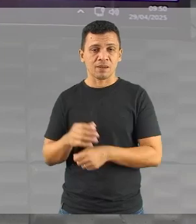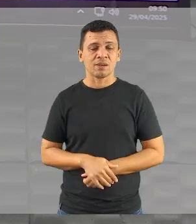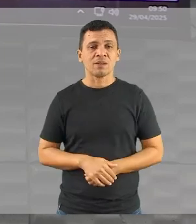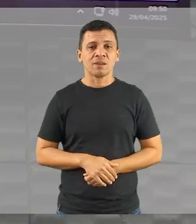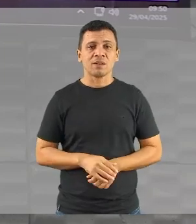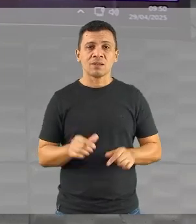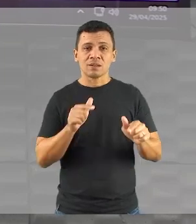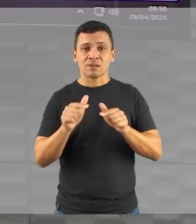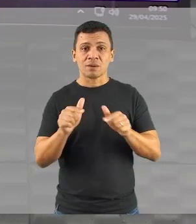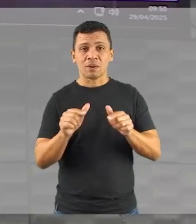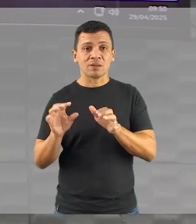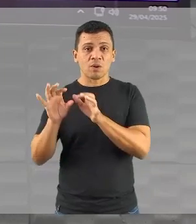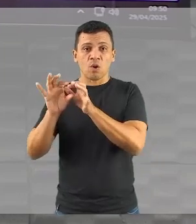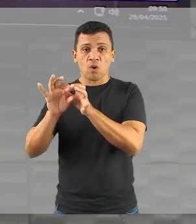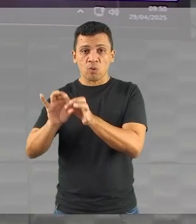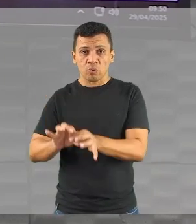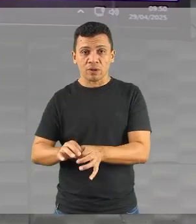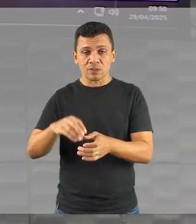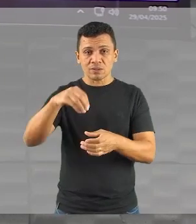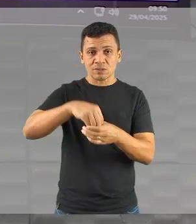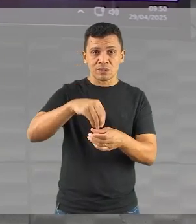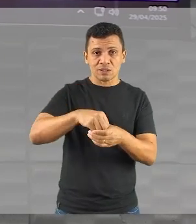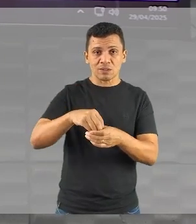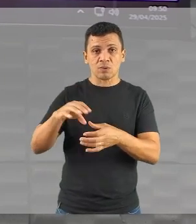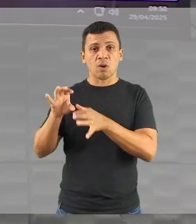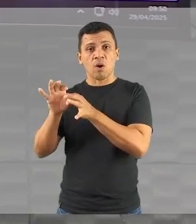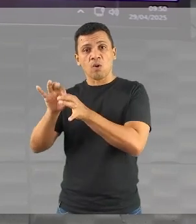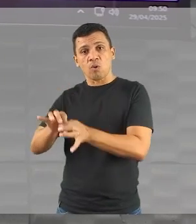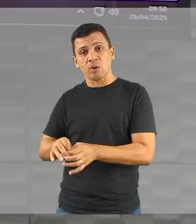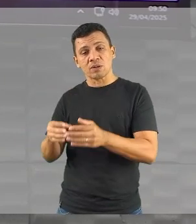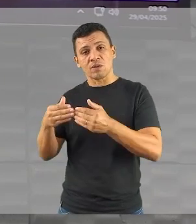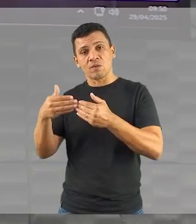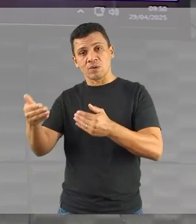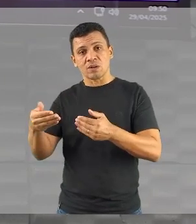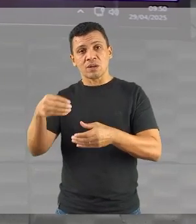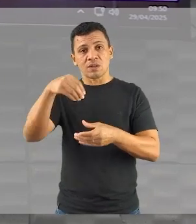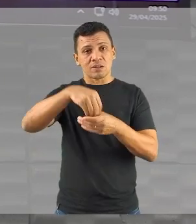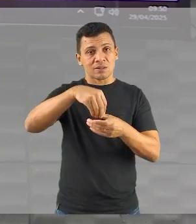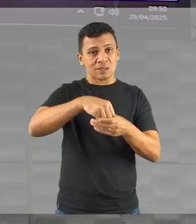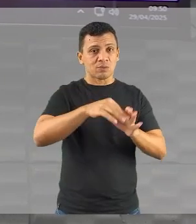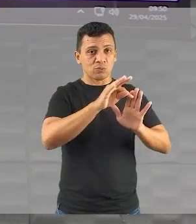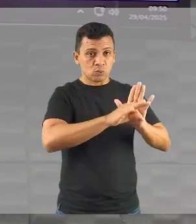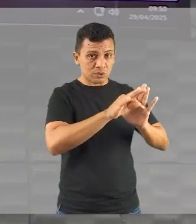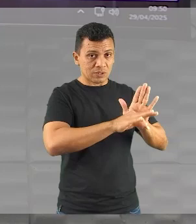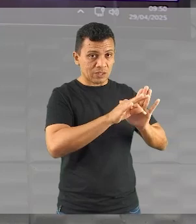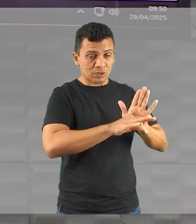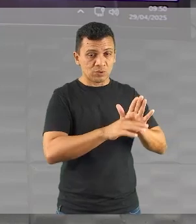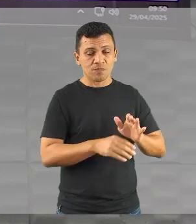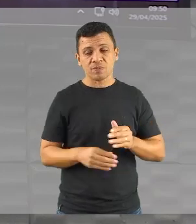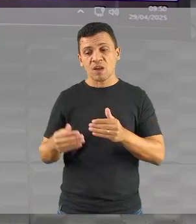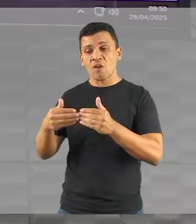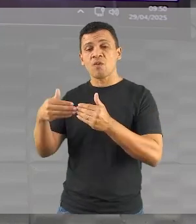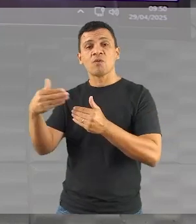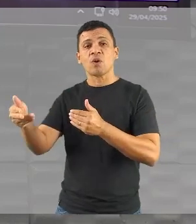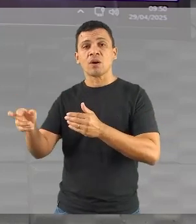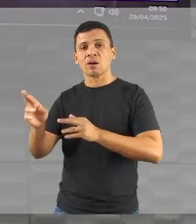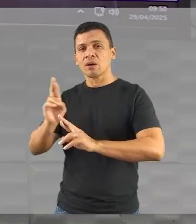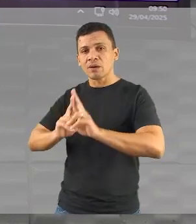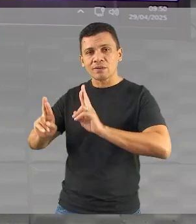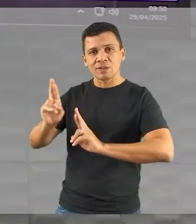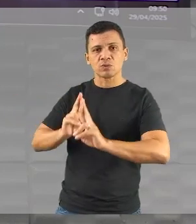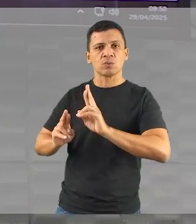trabalha a coerência interna e externa, a gente precisa saber que interno está dentro do texto, externo são